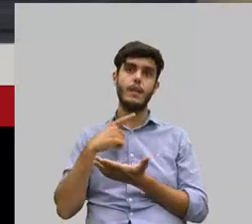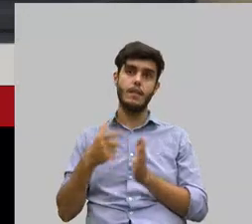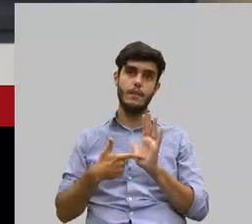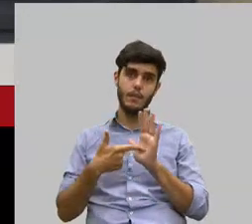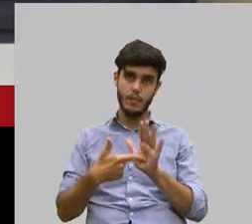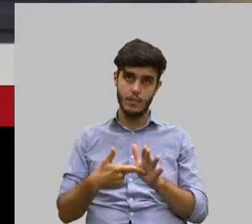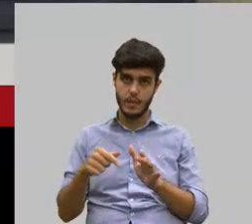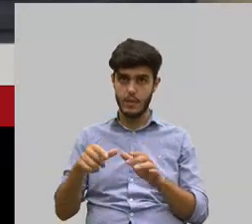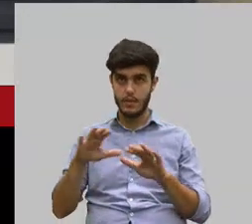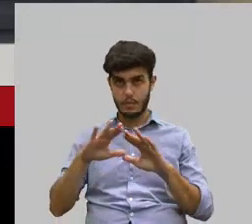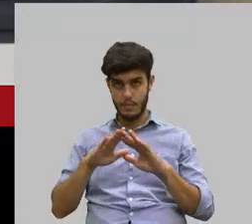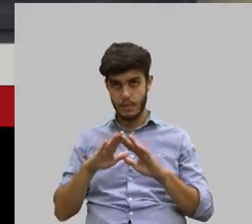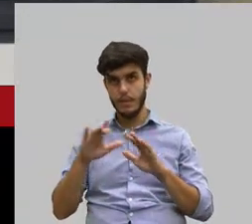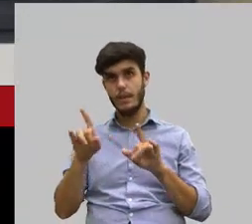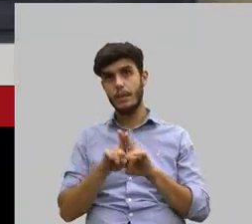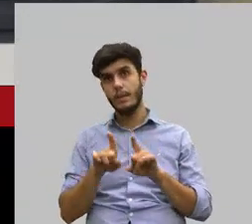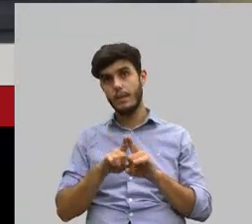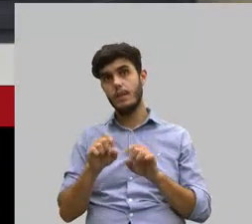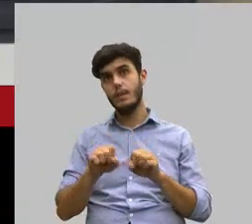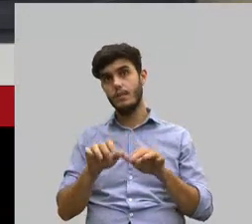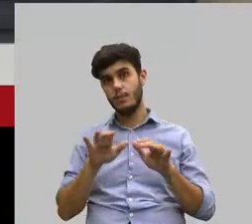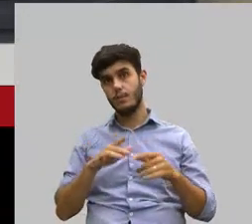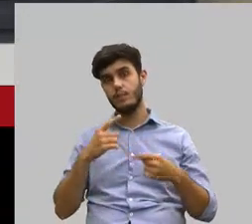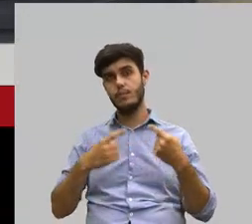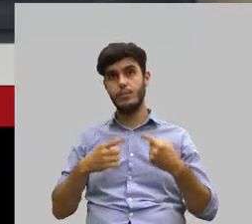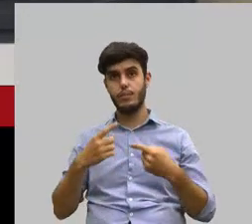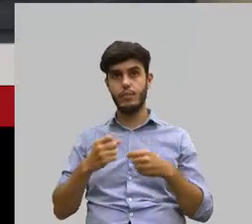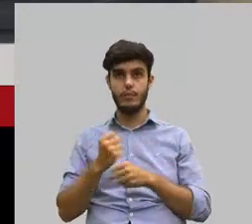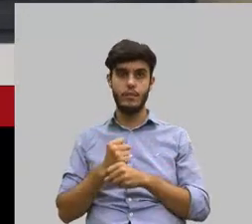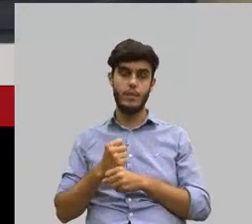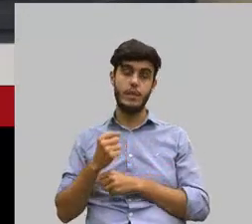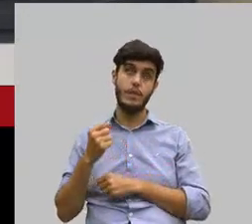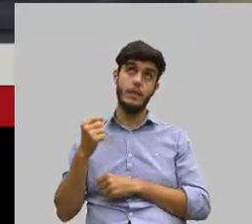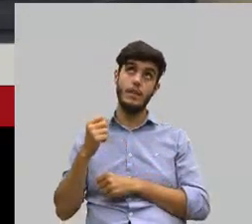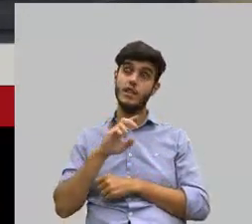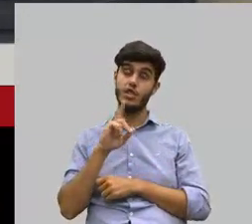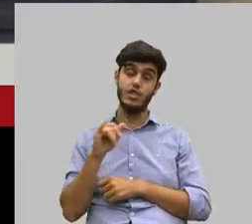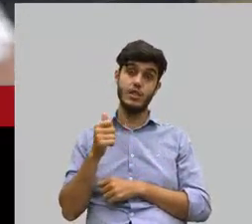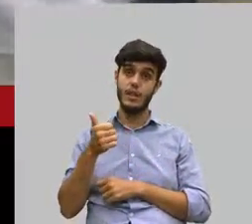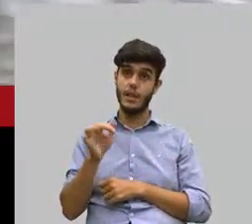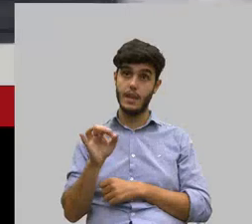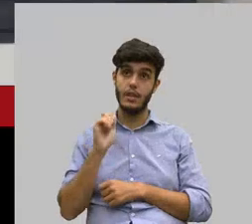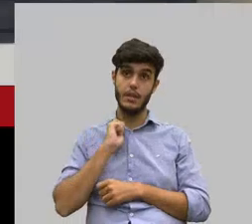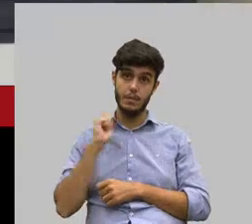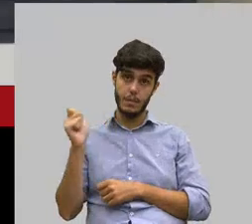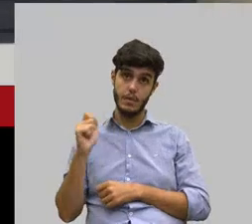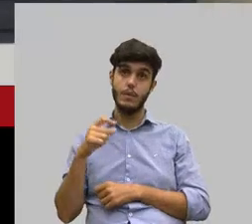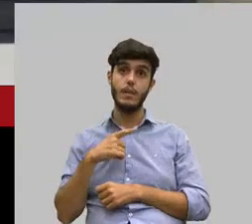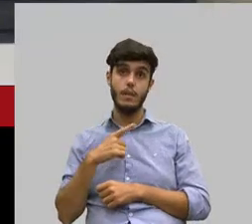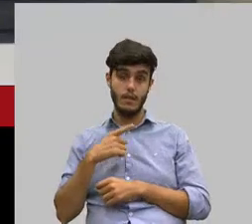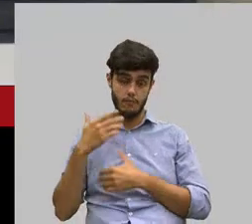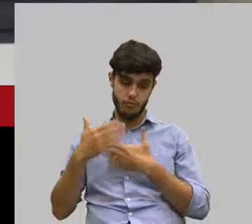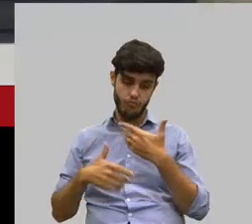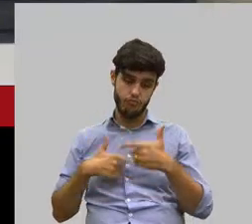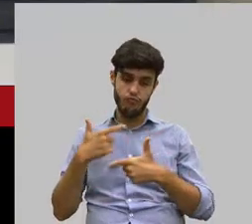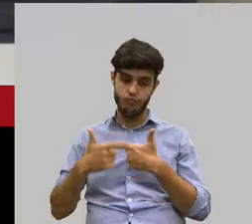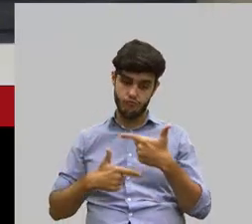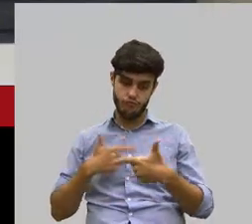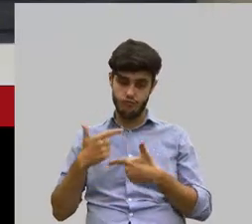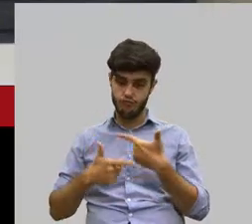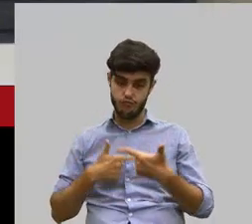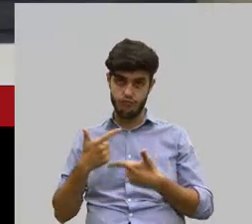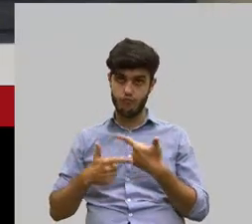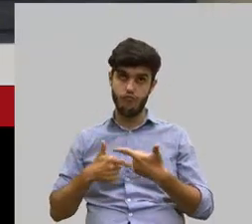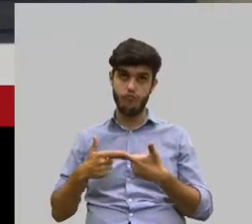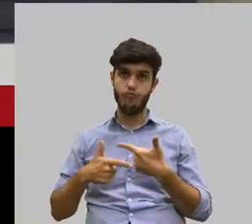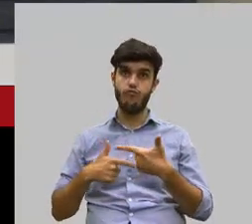casa é quando da audiência pública no último 10 dia 10 de Abril né então a gente tem sim né independentemente da existência ou